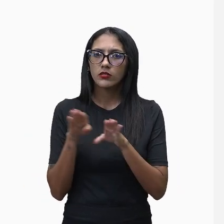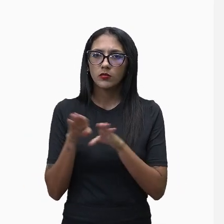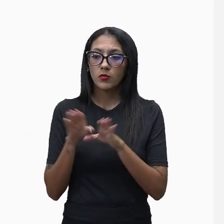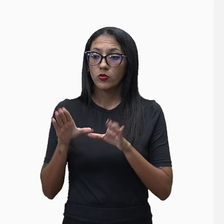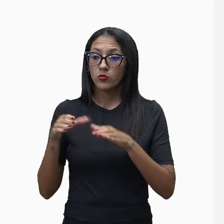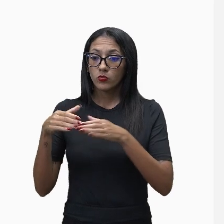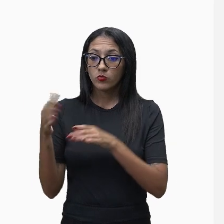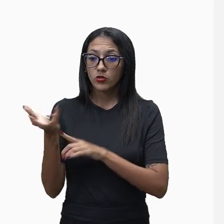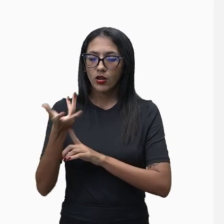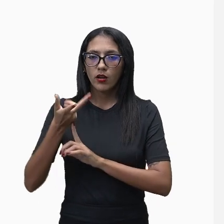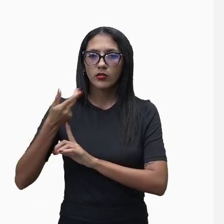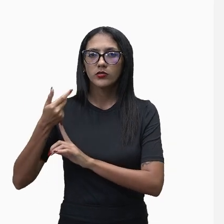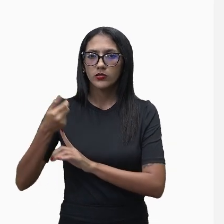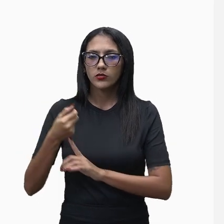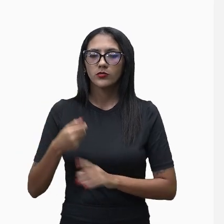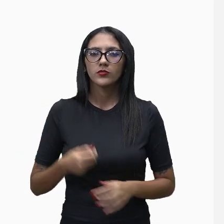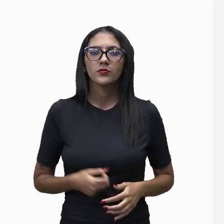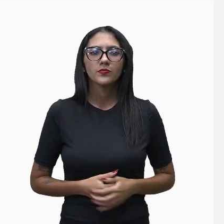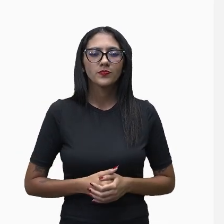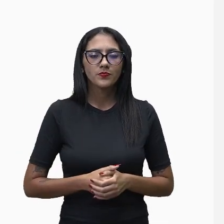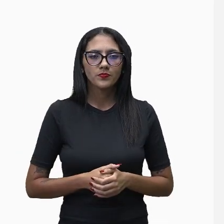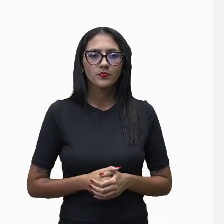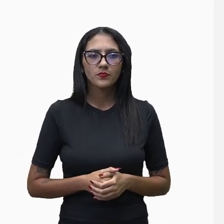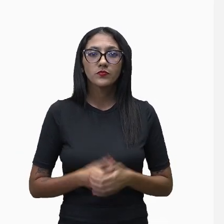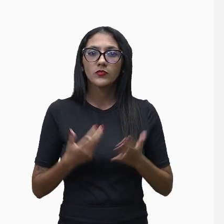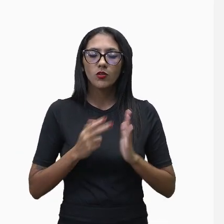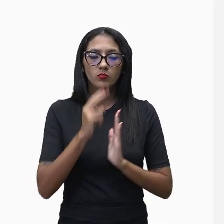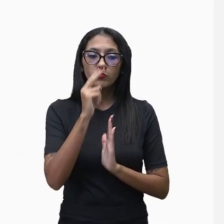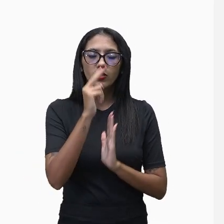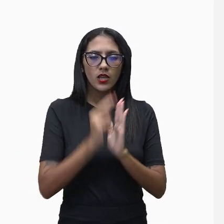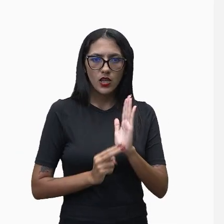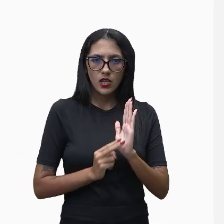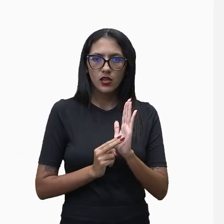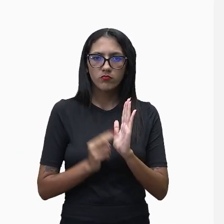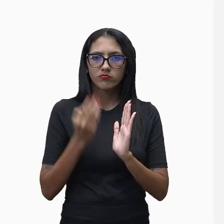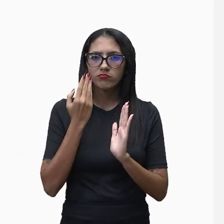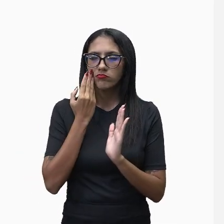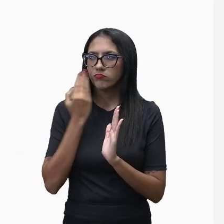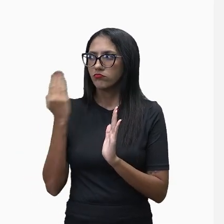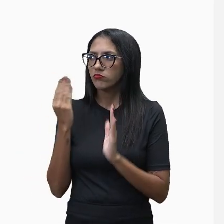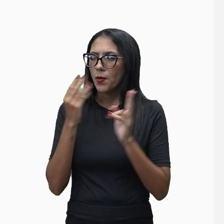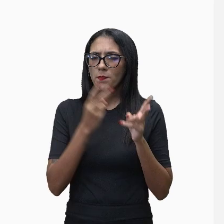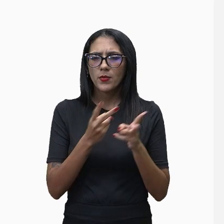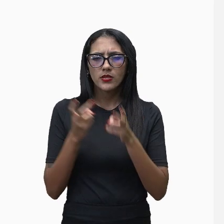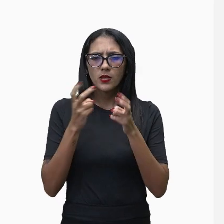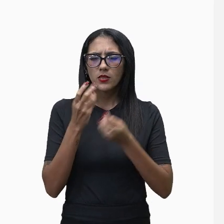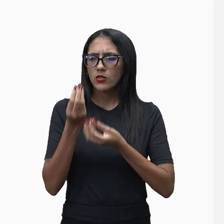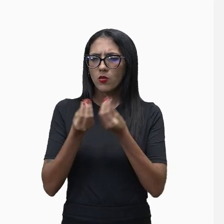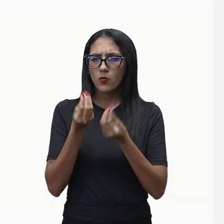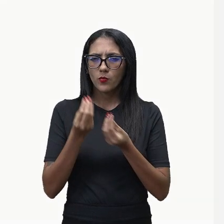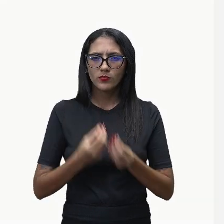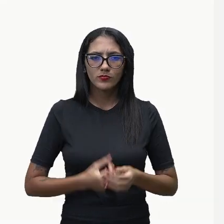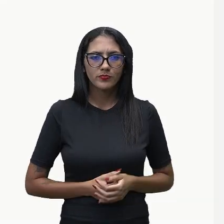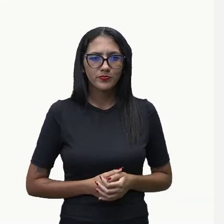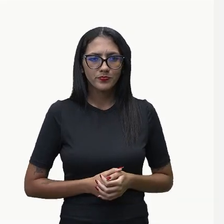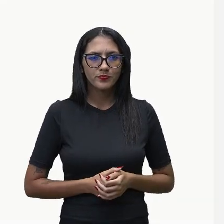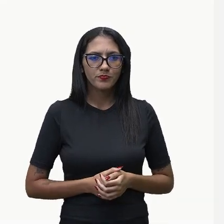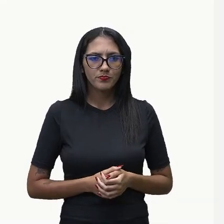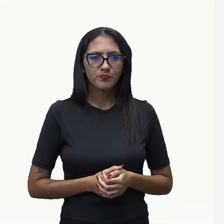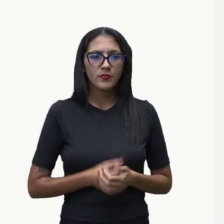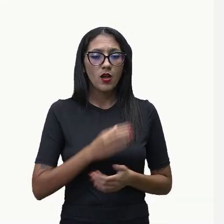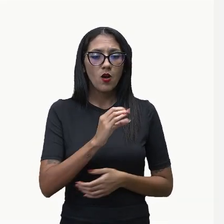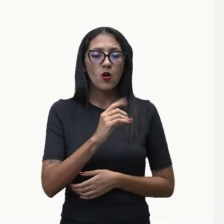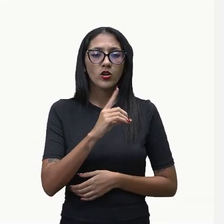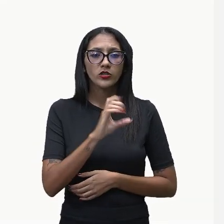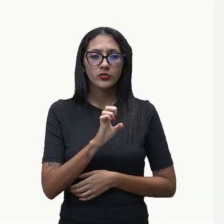futurismo. Então, vamos ler este texto e verificar o polissíndeto. Olha só, Ode Triunfal.